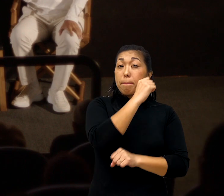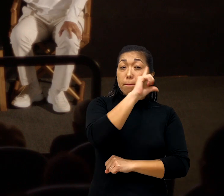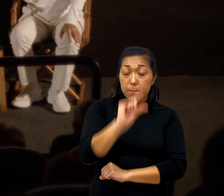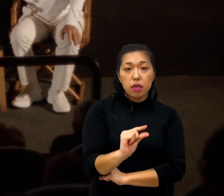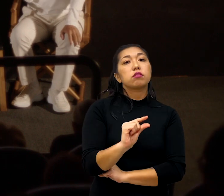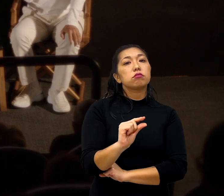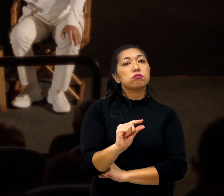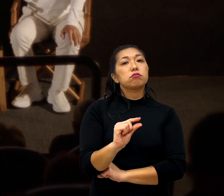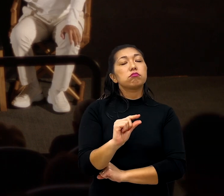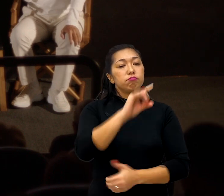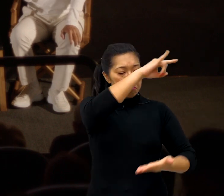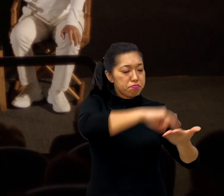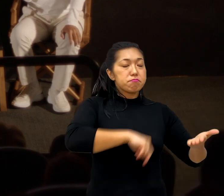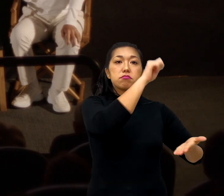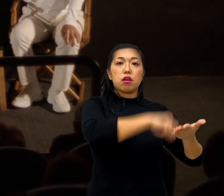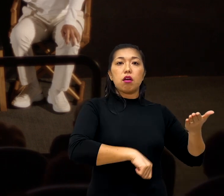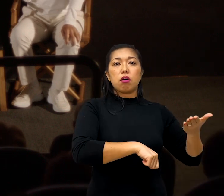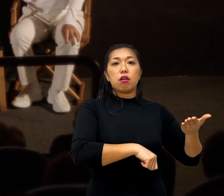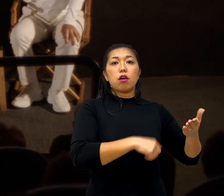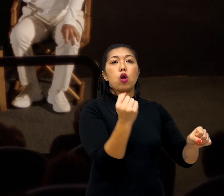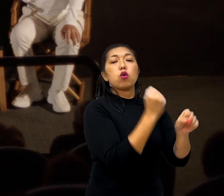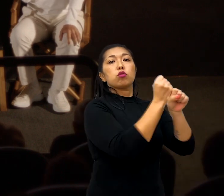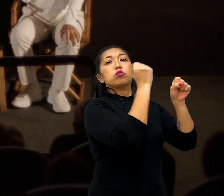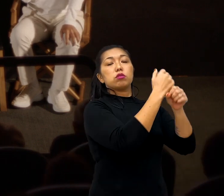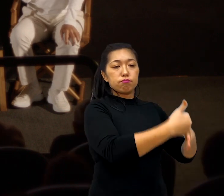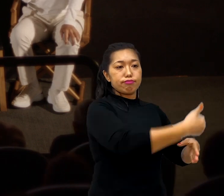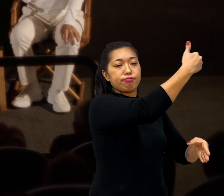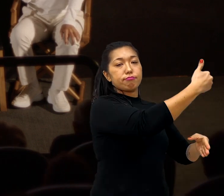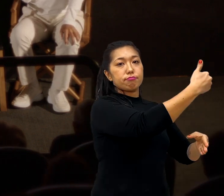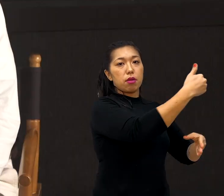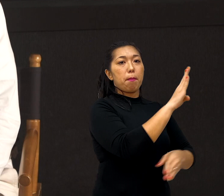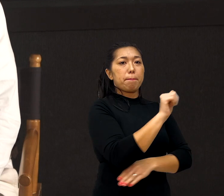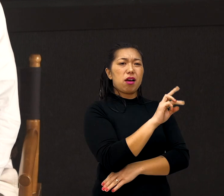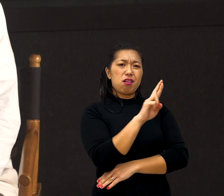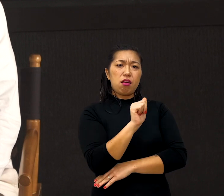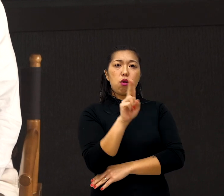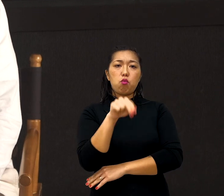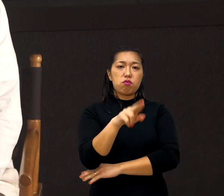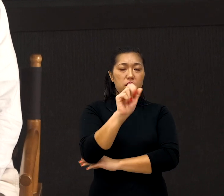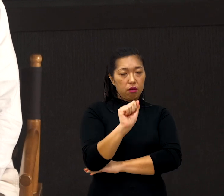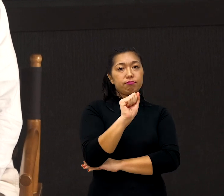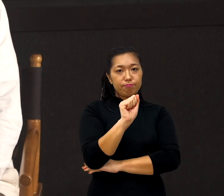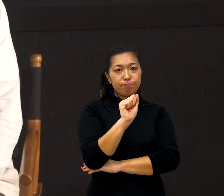de interesse social e iniciou as obras da barragem de Baraúnas.